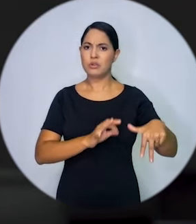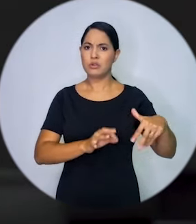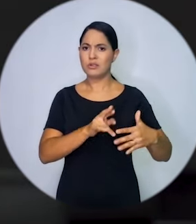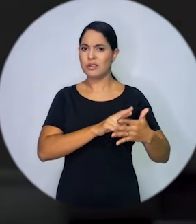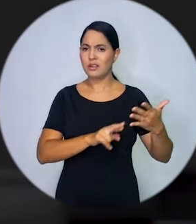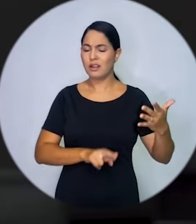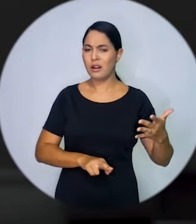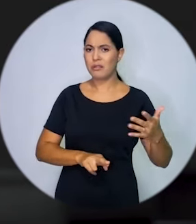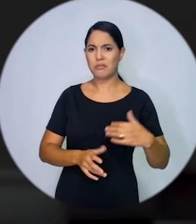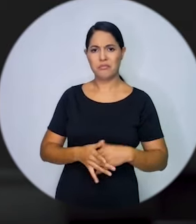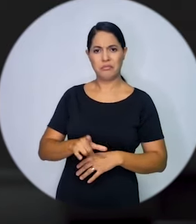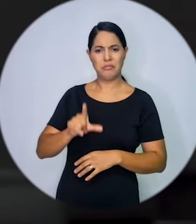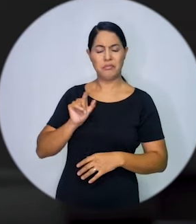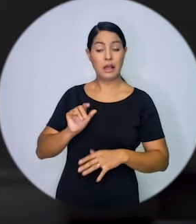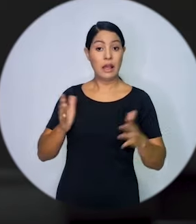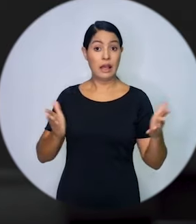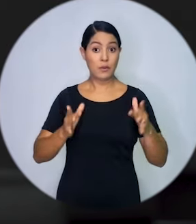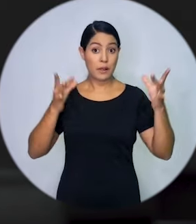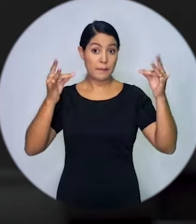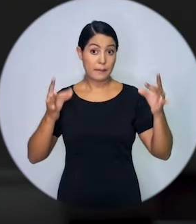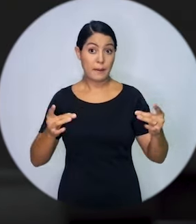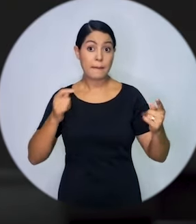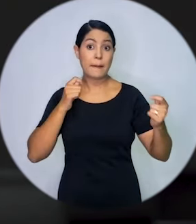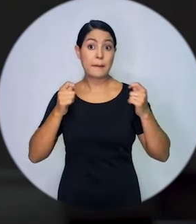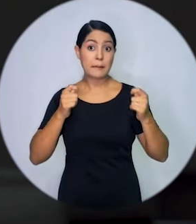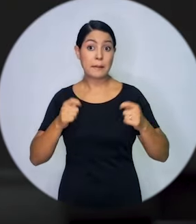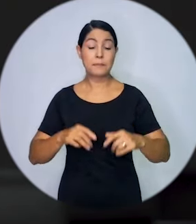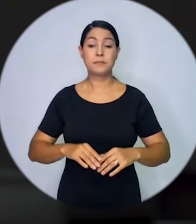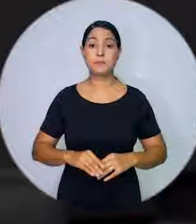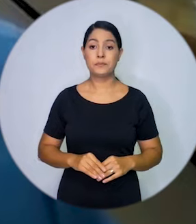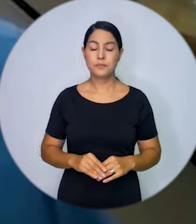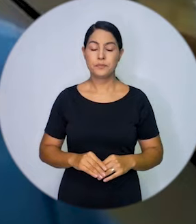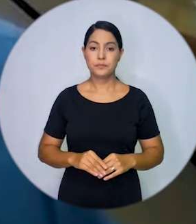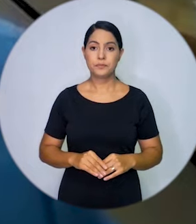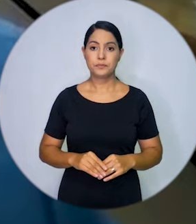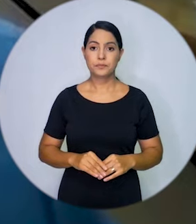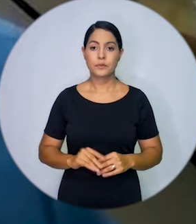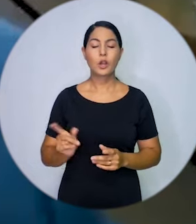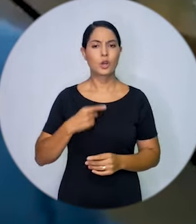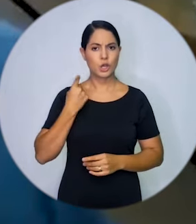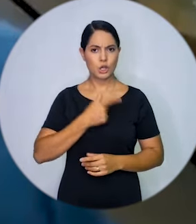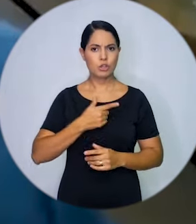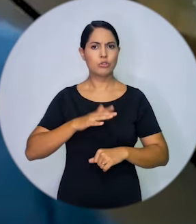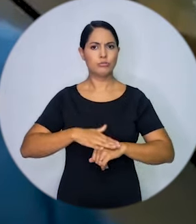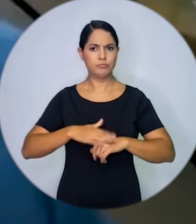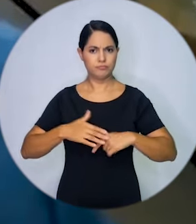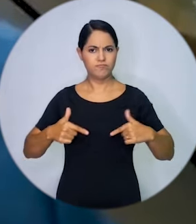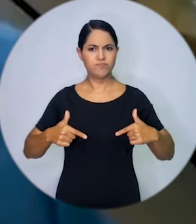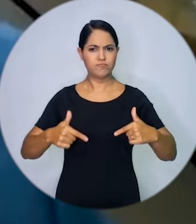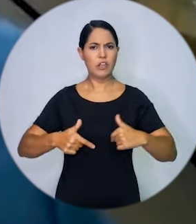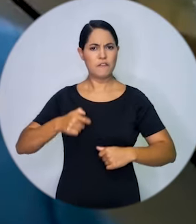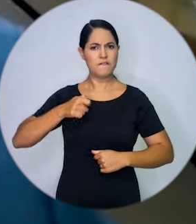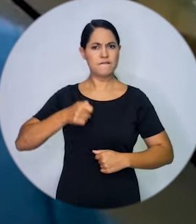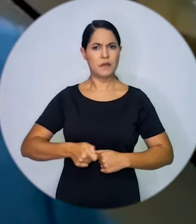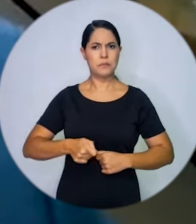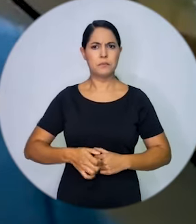dos relatores. Detalhes que você acompanha agora na entrevista. Nós temos atuado de forma firme,